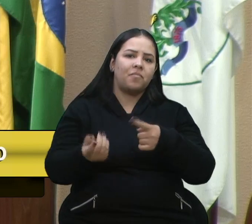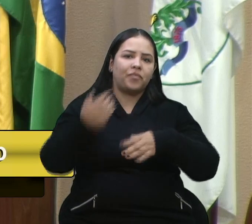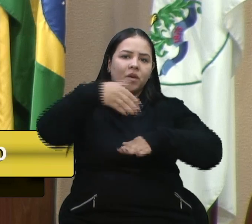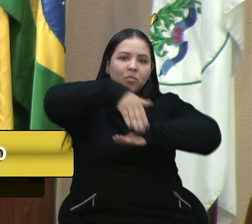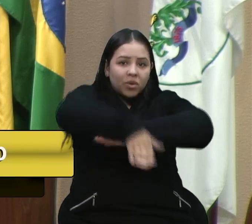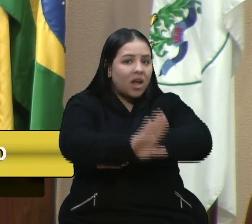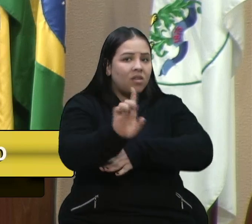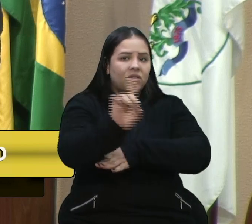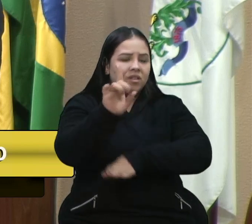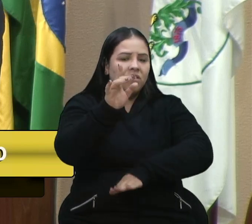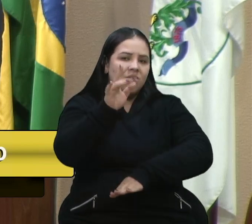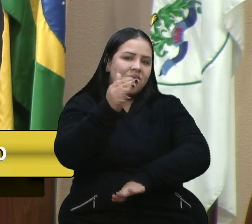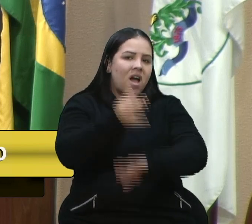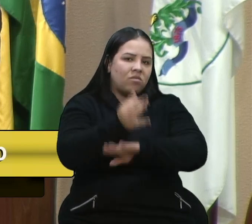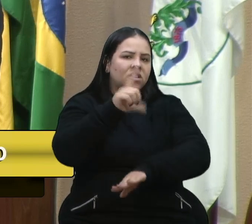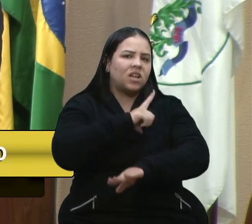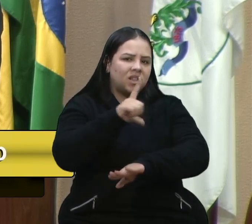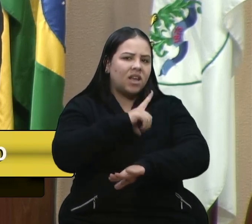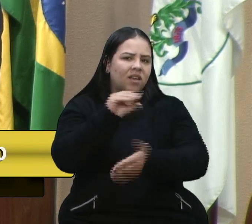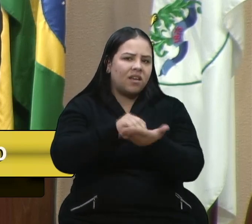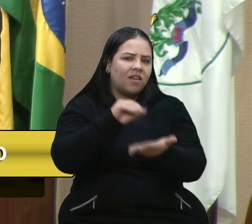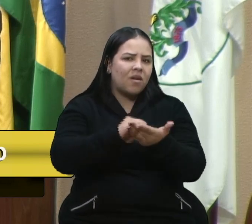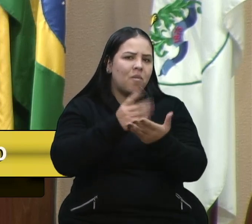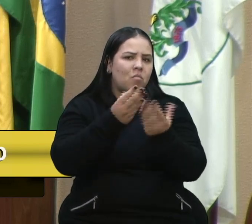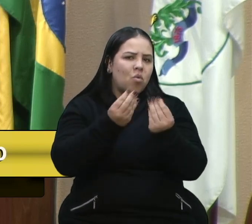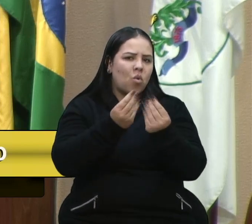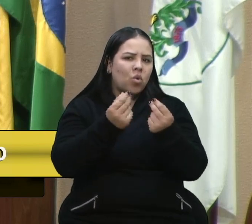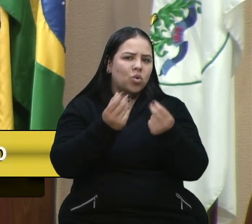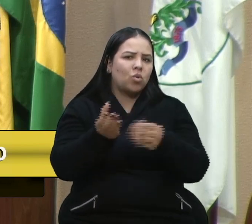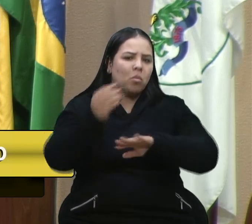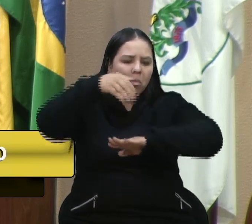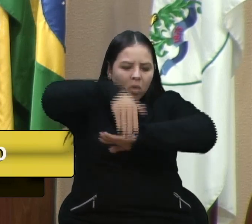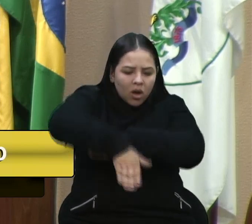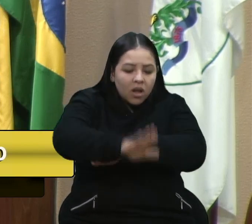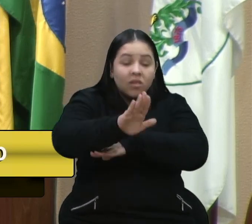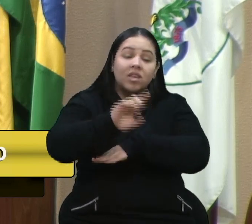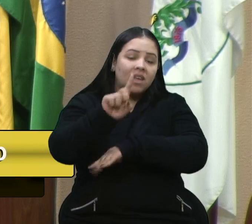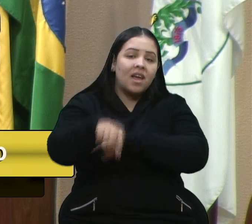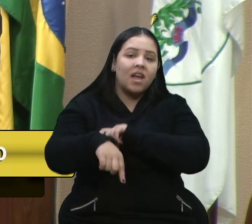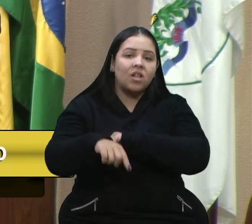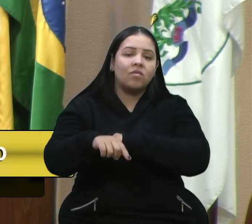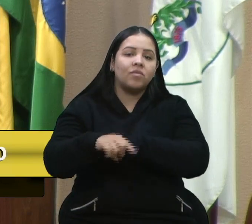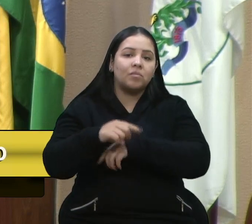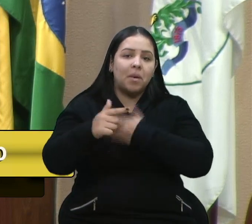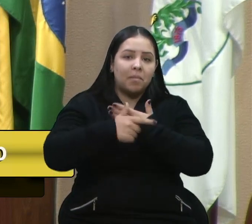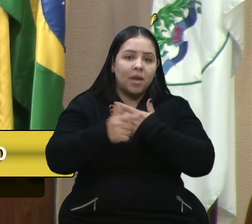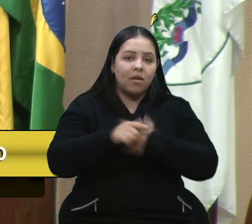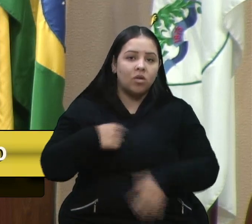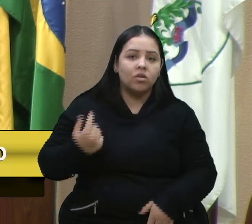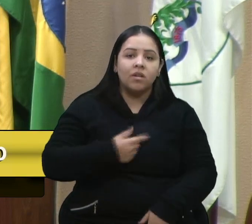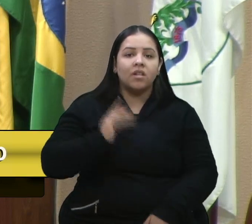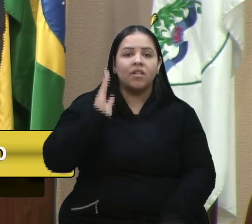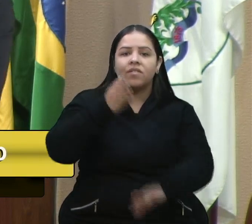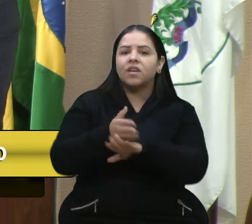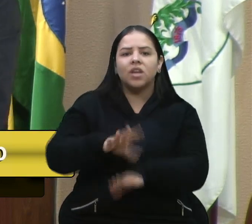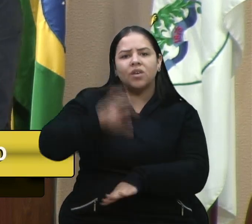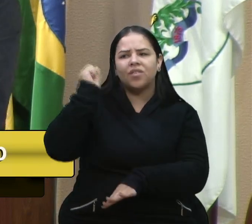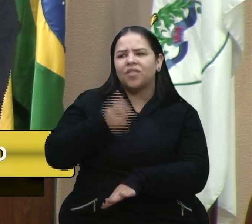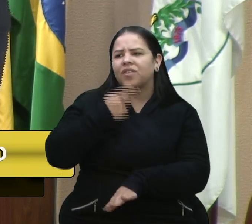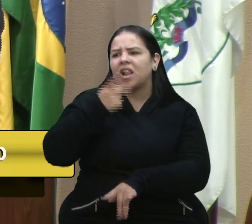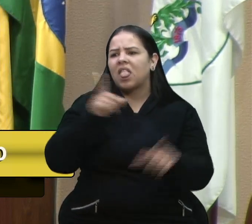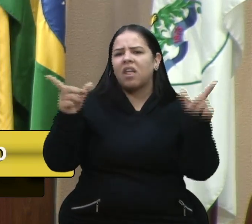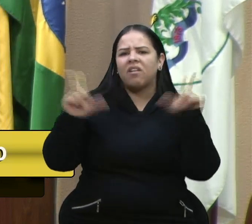vereador Bressan? Então, se não resolver, a gente vai lá e resolve de novo, porque é esse o nosso papel. Né, vir aqui, ou ir na TV,